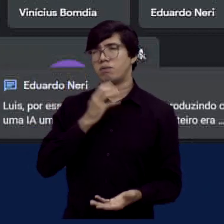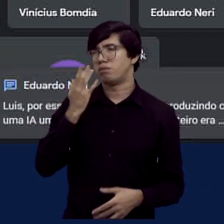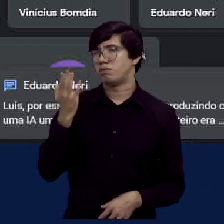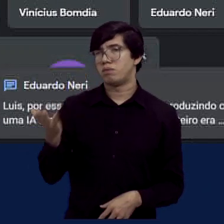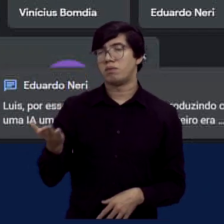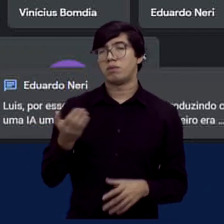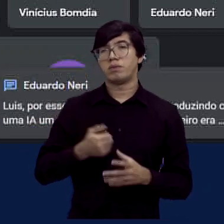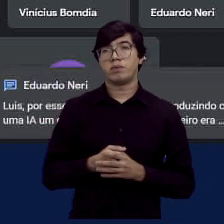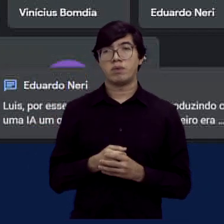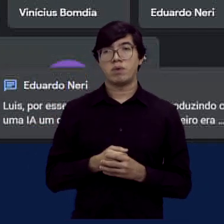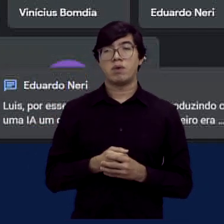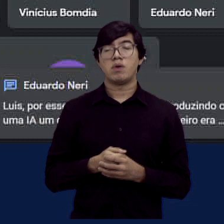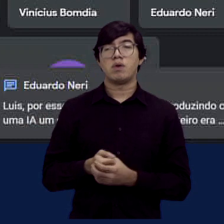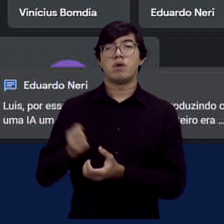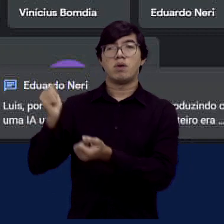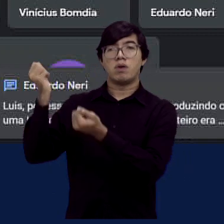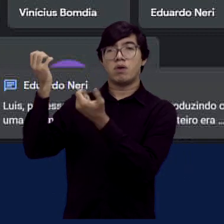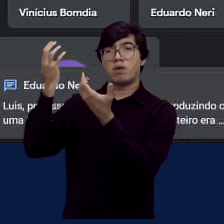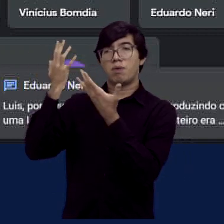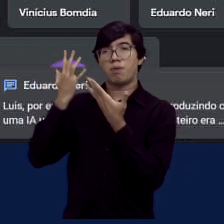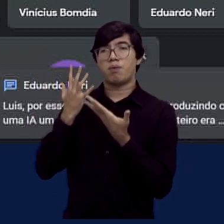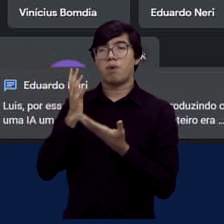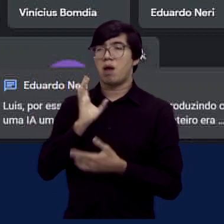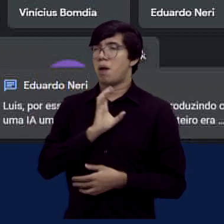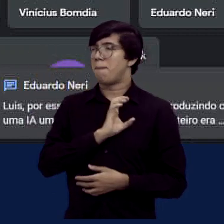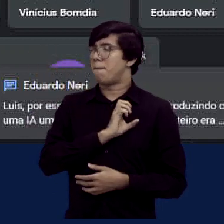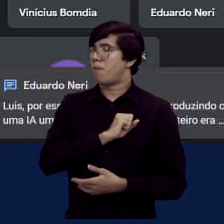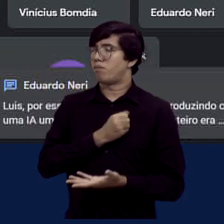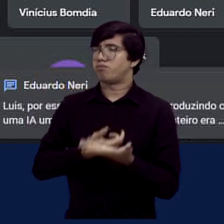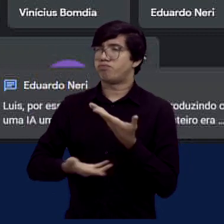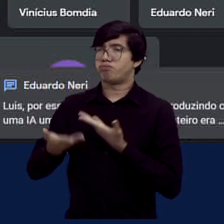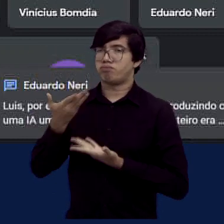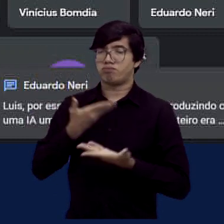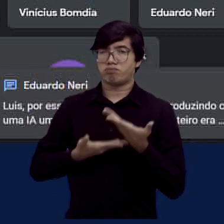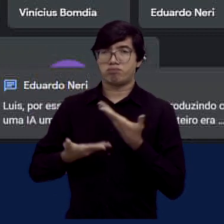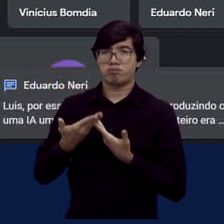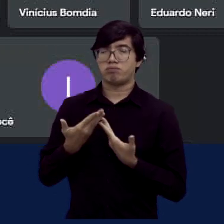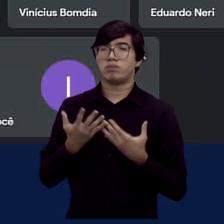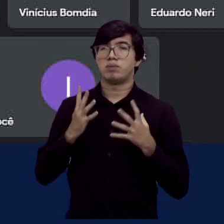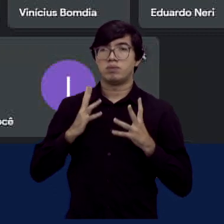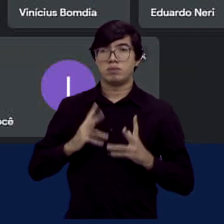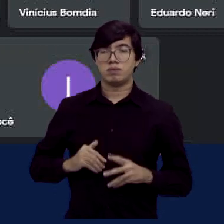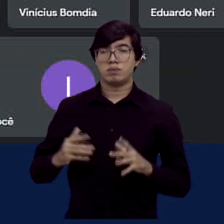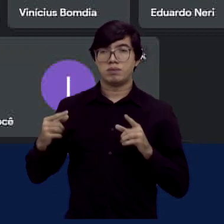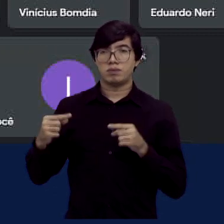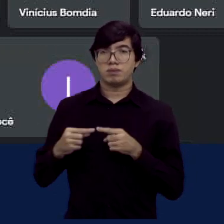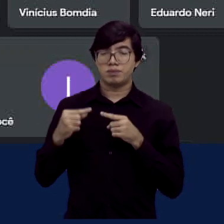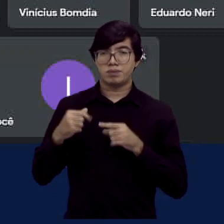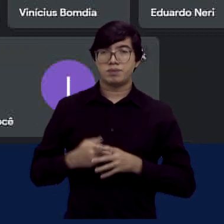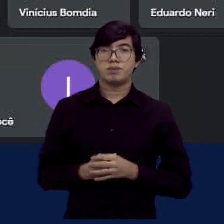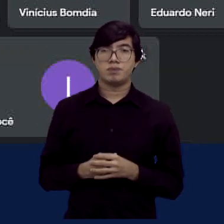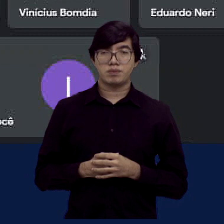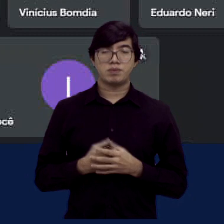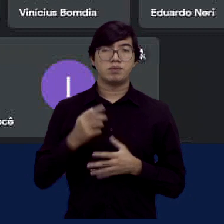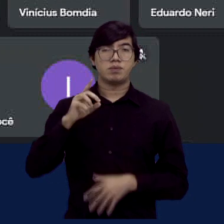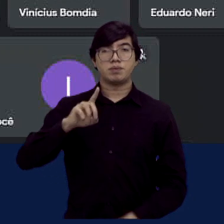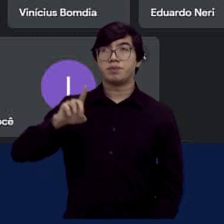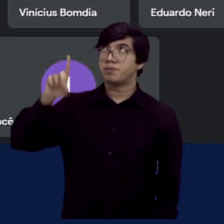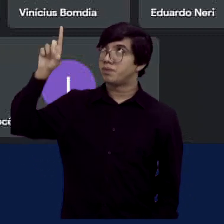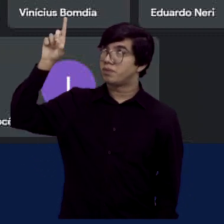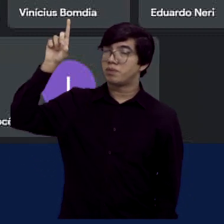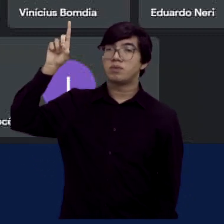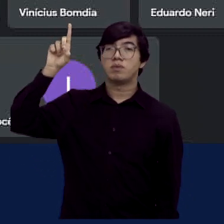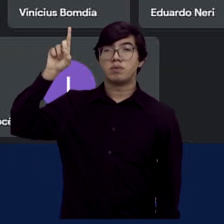estado de graça e com amor não se paga. Que é algo completamente divino mesmo, né? Jesus olhou e